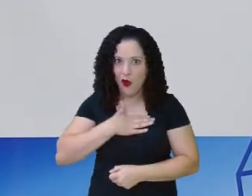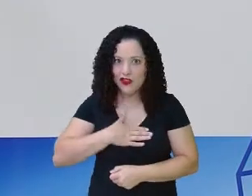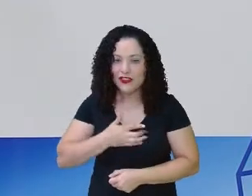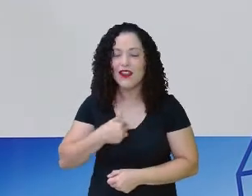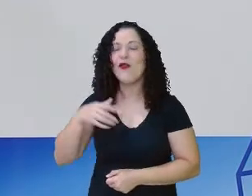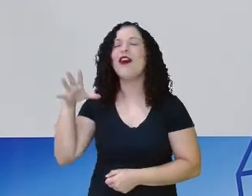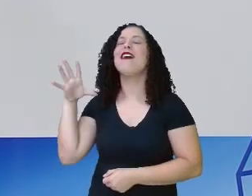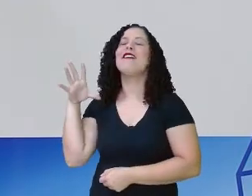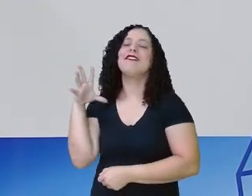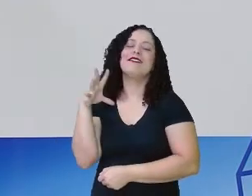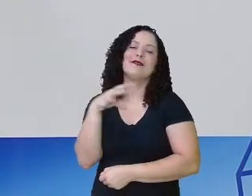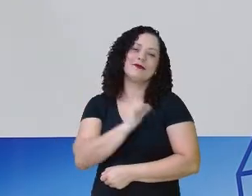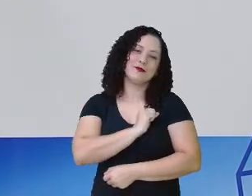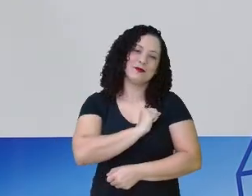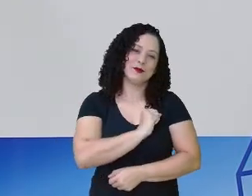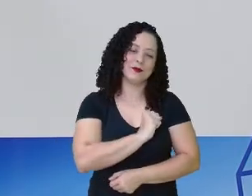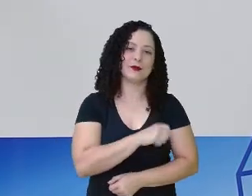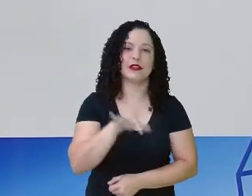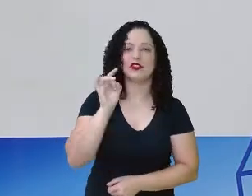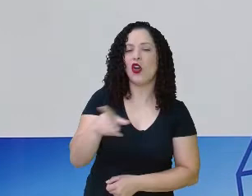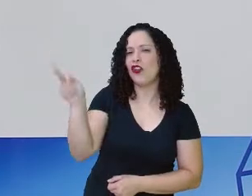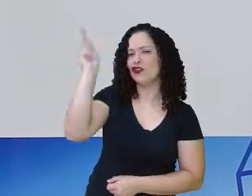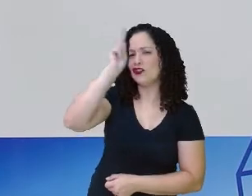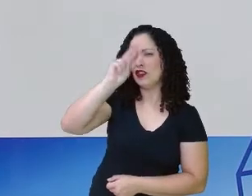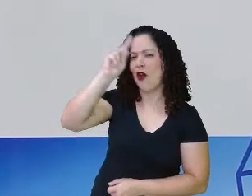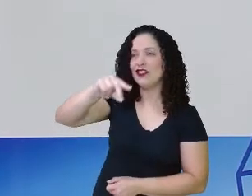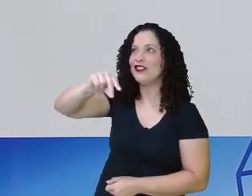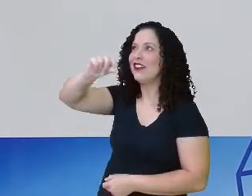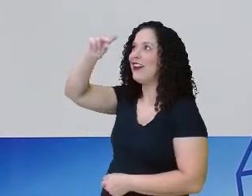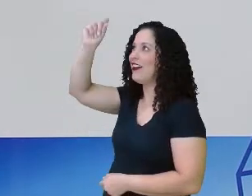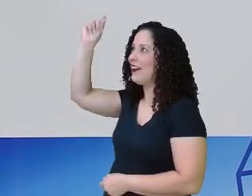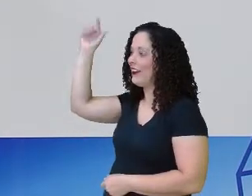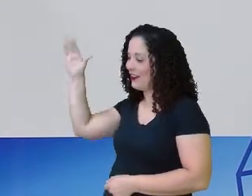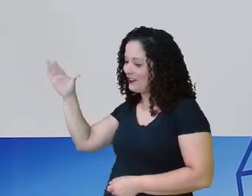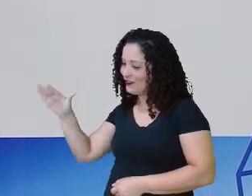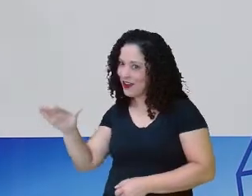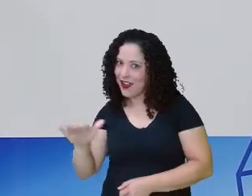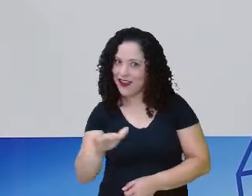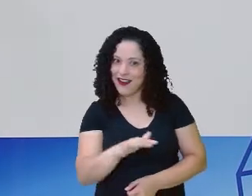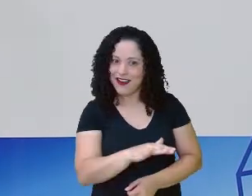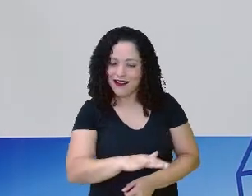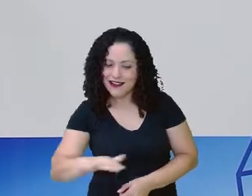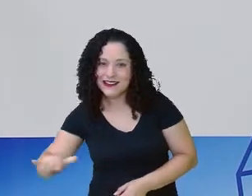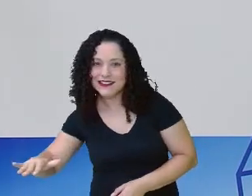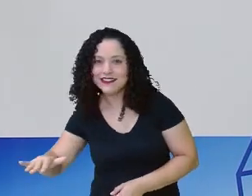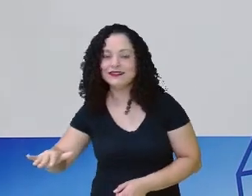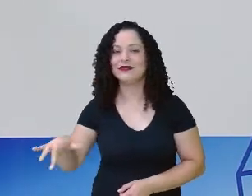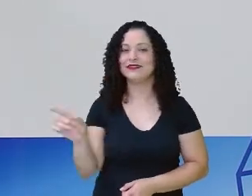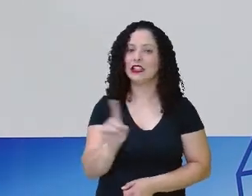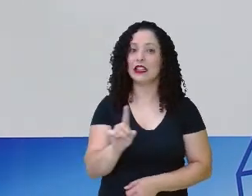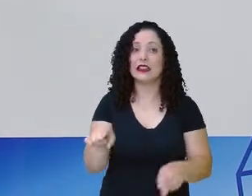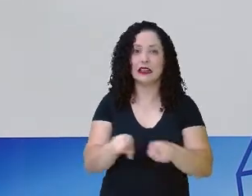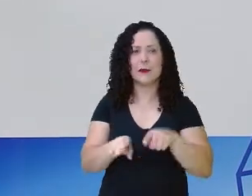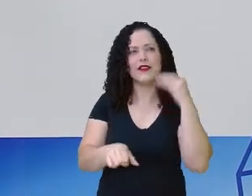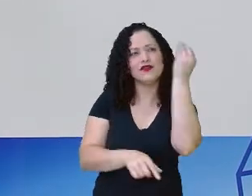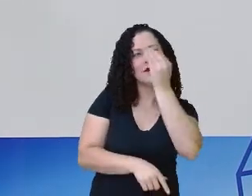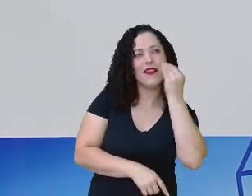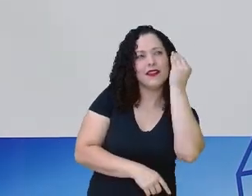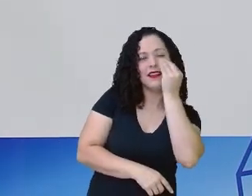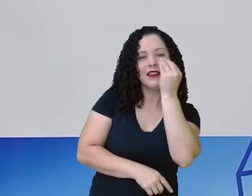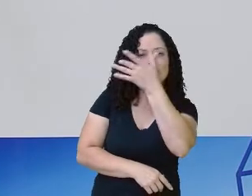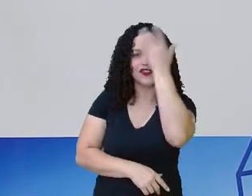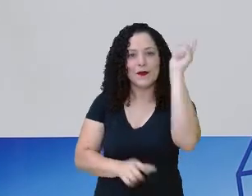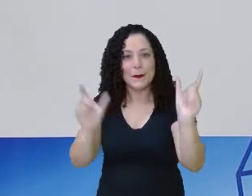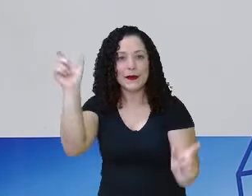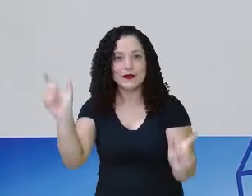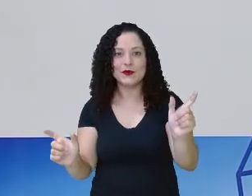amo ouvir histórias. Não só aquelas que a gente ouvia quando era criança, até histórias do dia a dia, experiências das pessoas. Professora